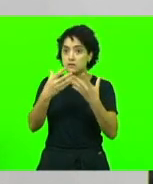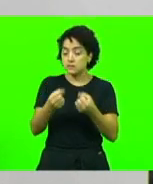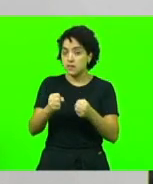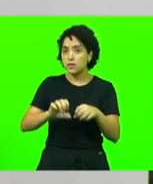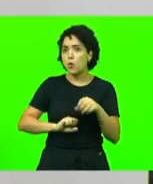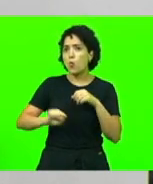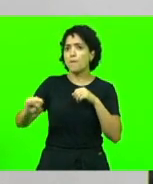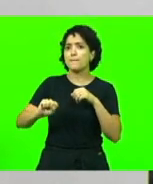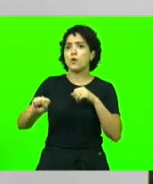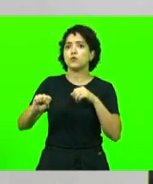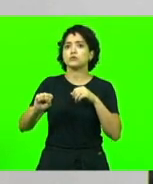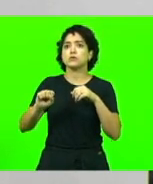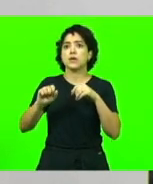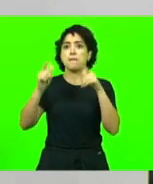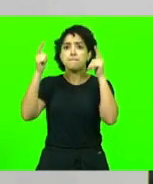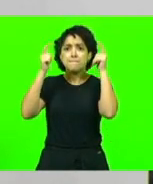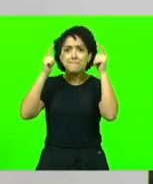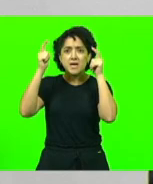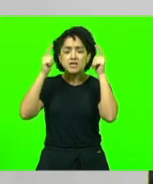México, com 12 semanas.